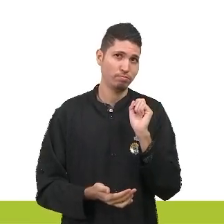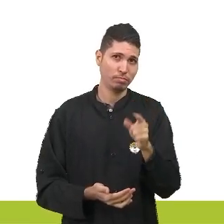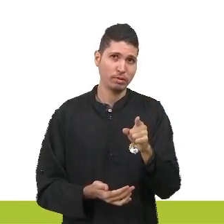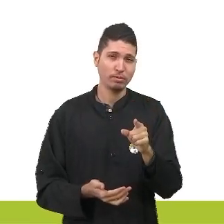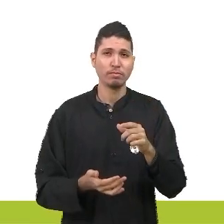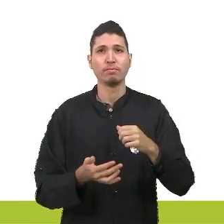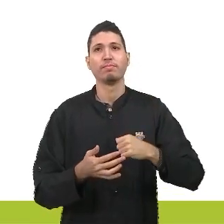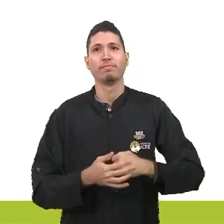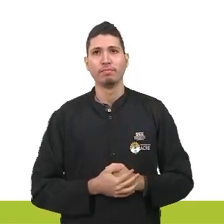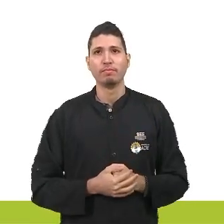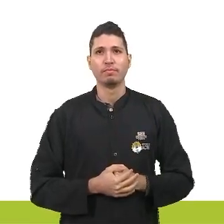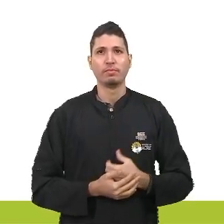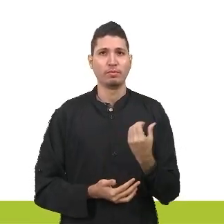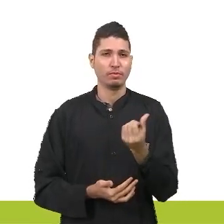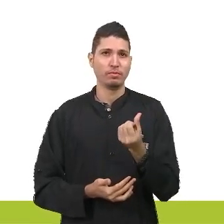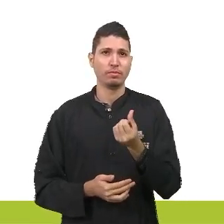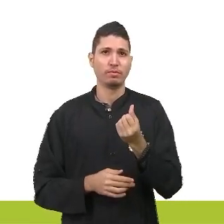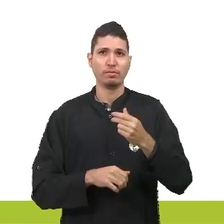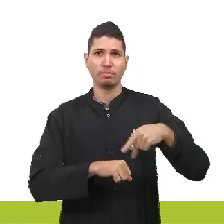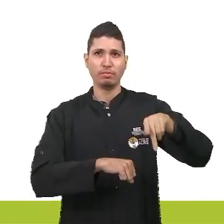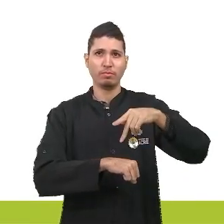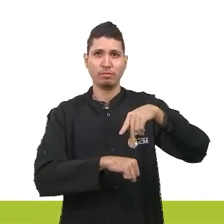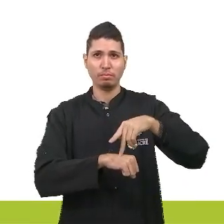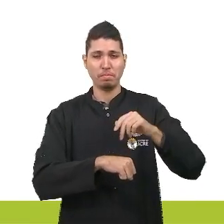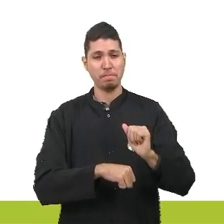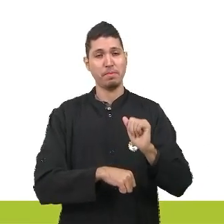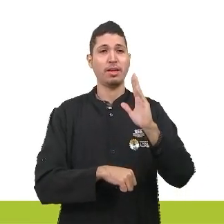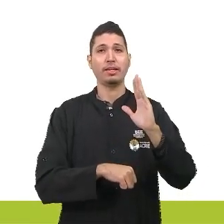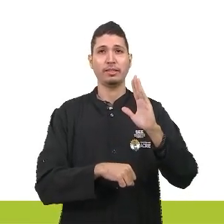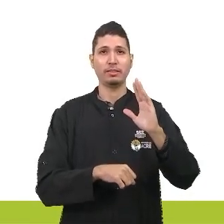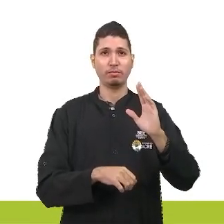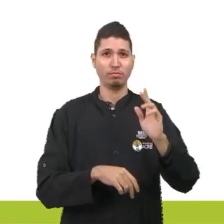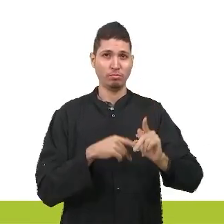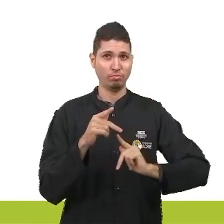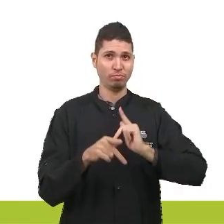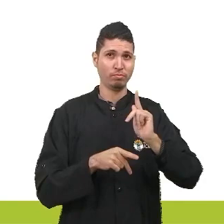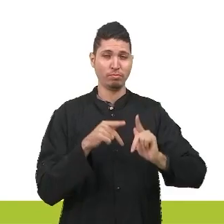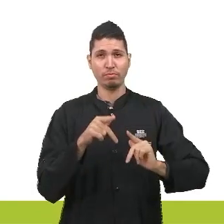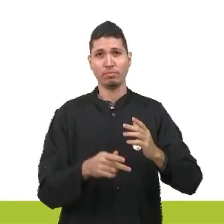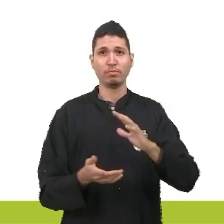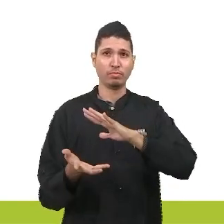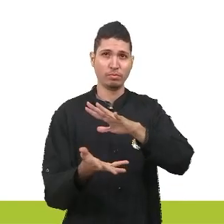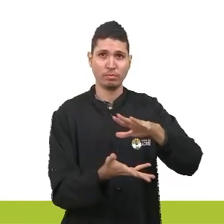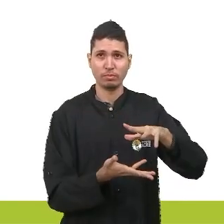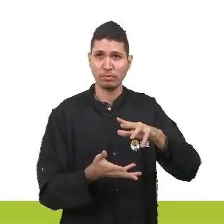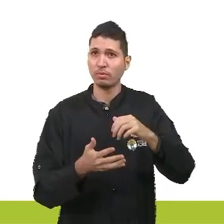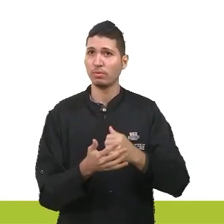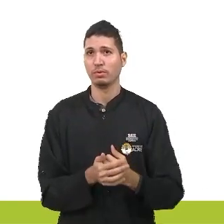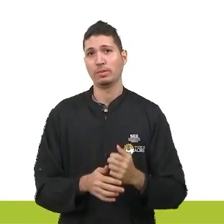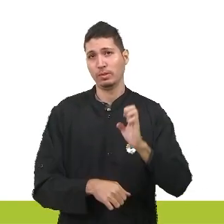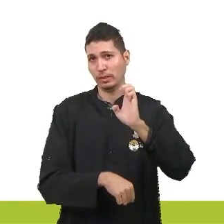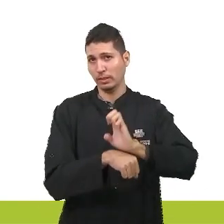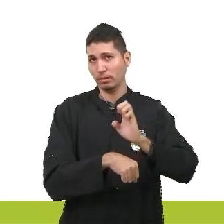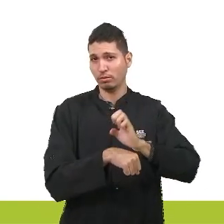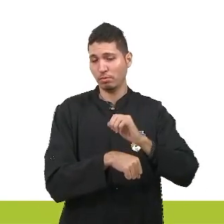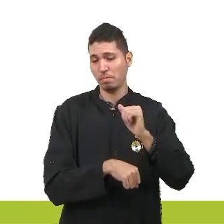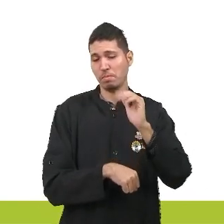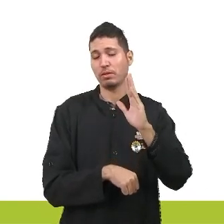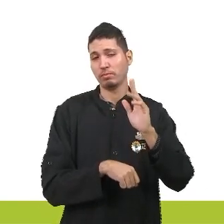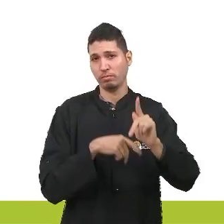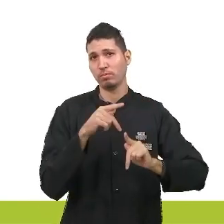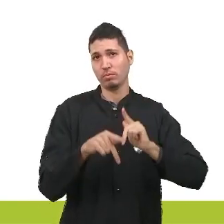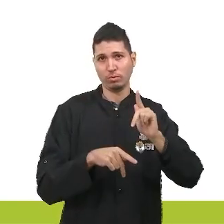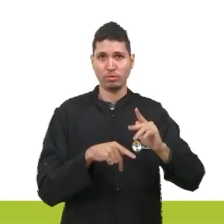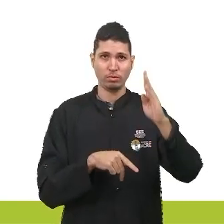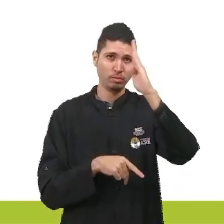6º país mais populoso do mundo. E aqui eu trouxe para vocês os estados mais populosos do Brasil, porque é